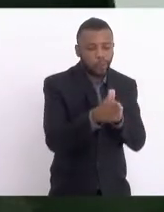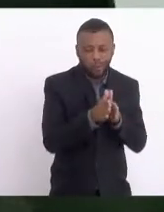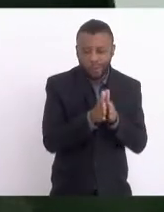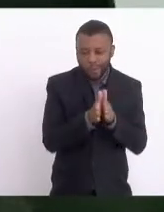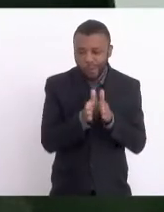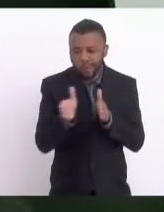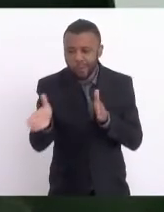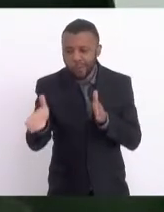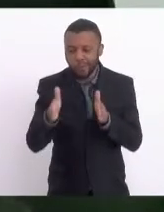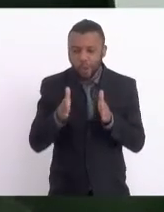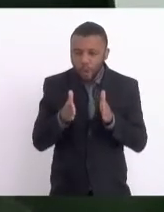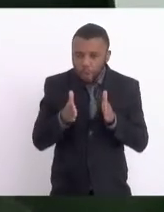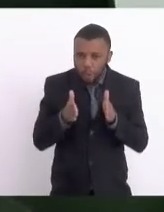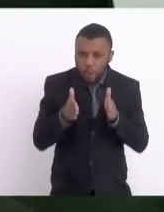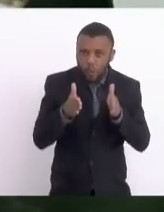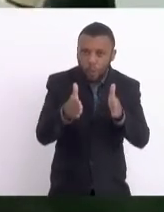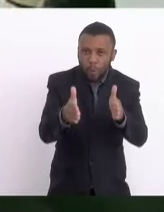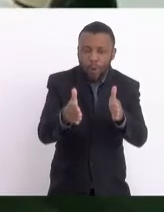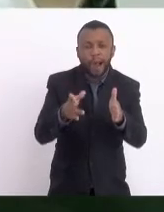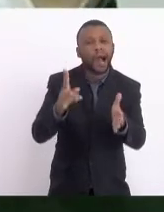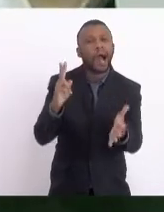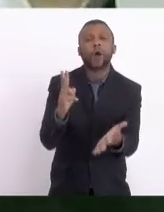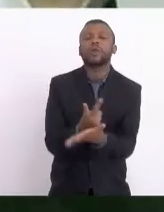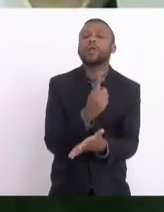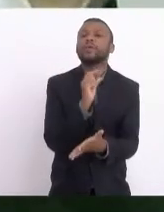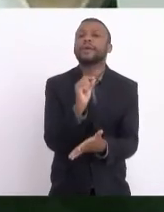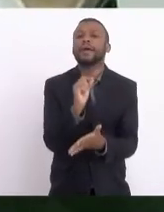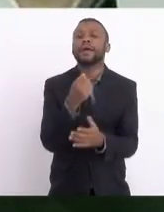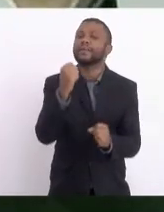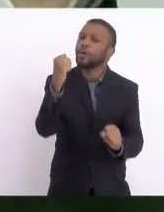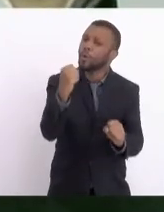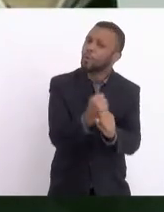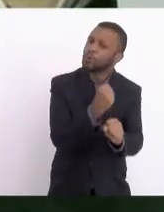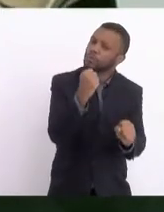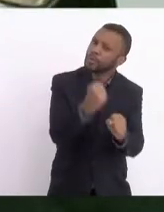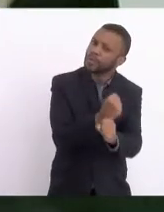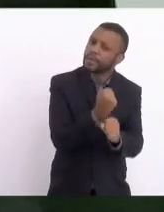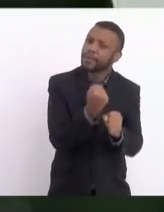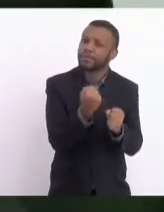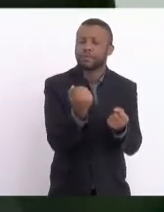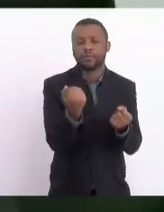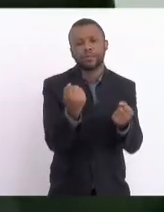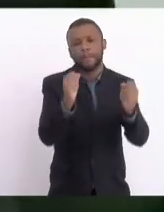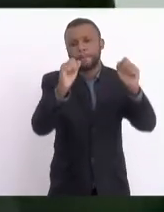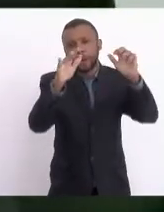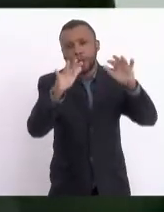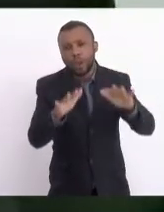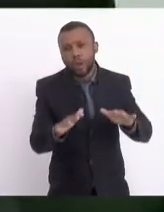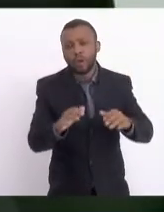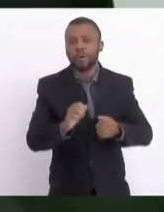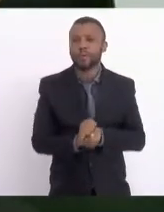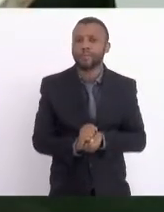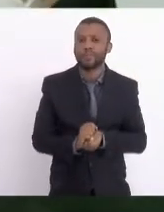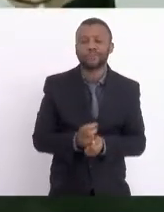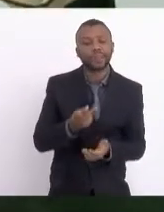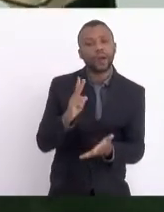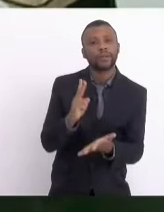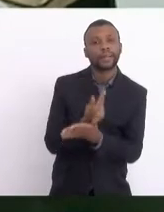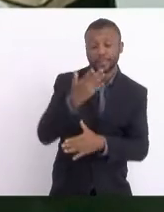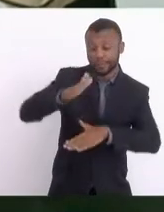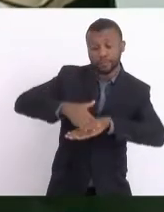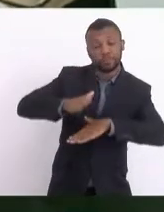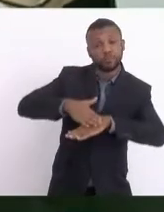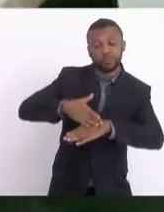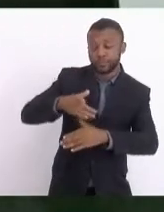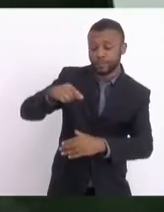canteiros centrais são construídos e depois destruídos, árvores são plantadas, umas